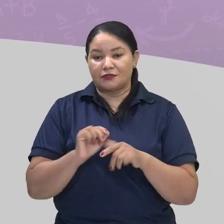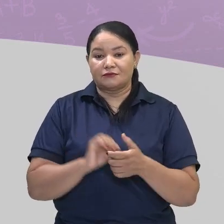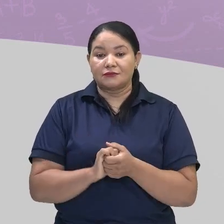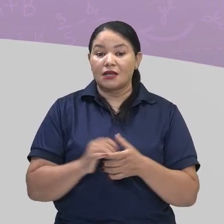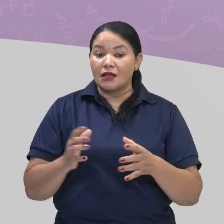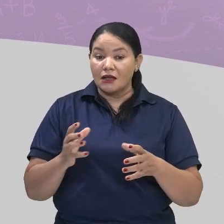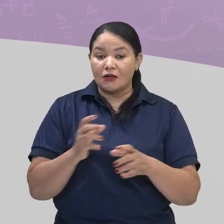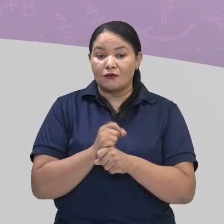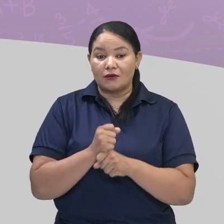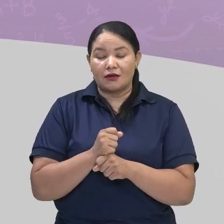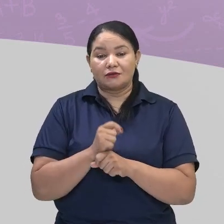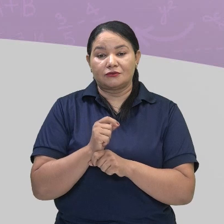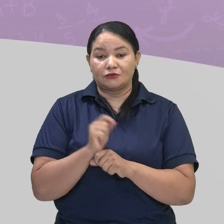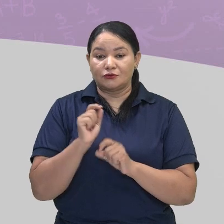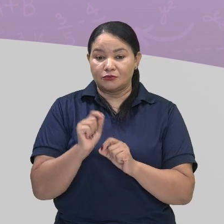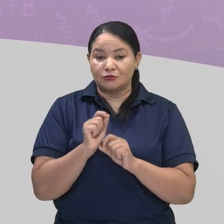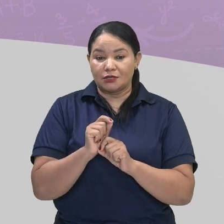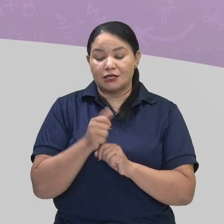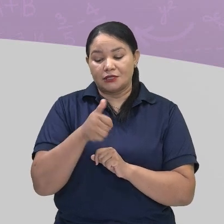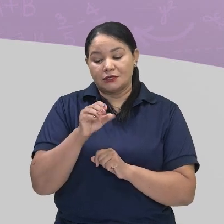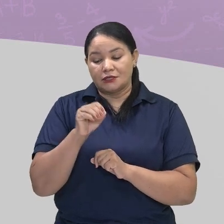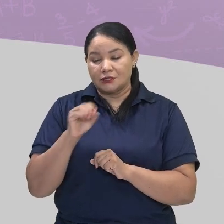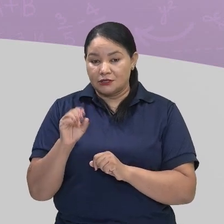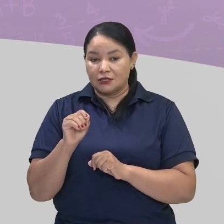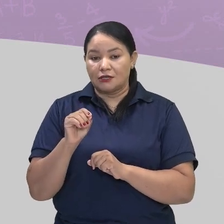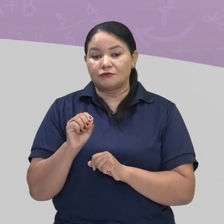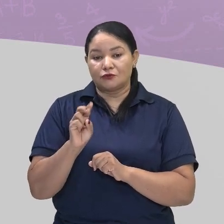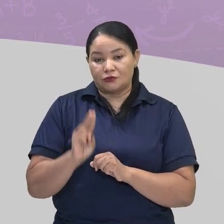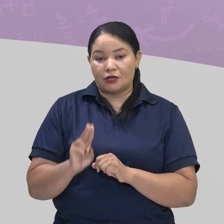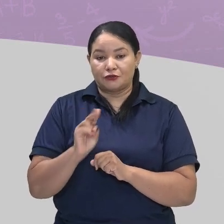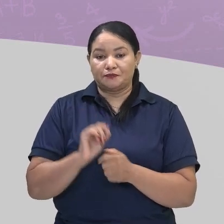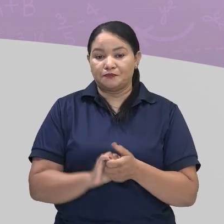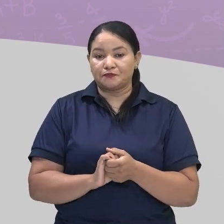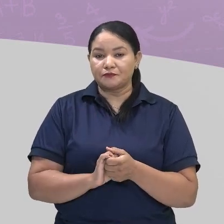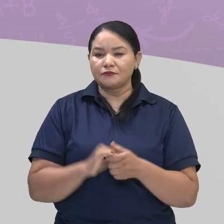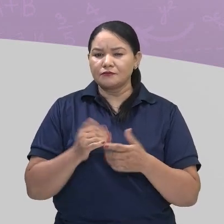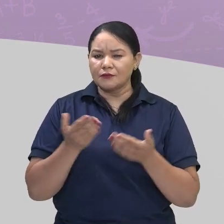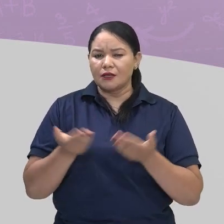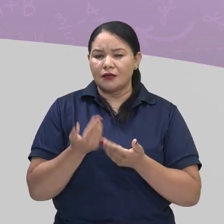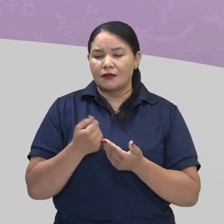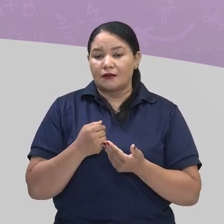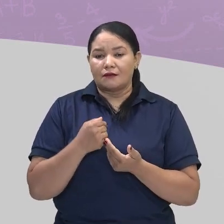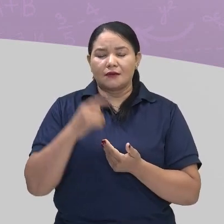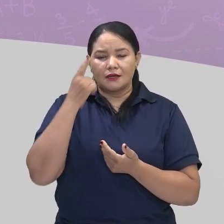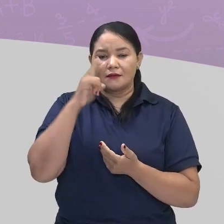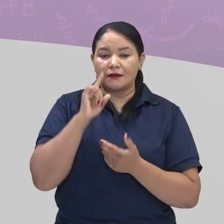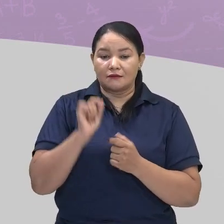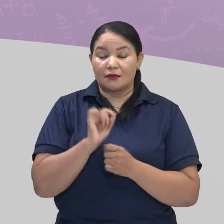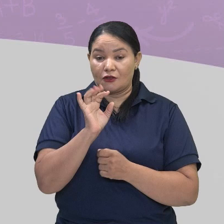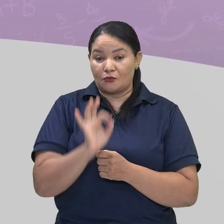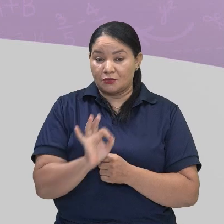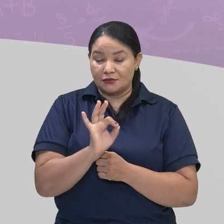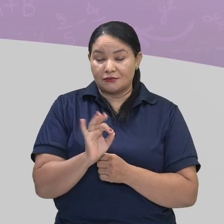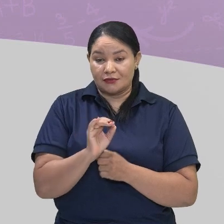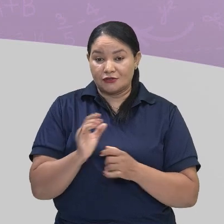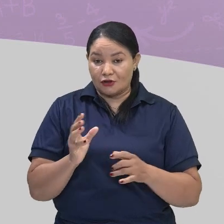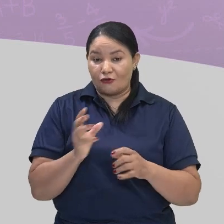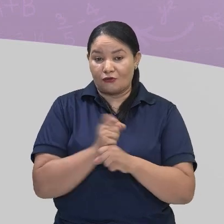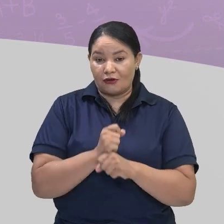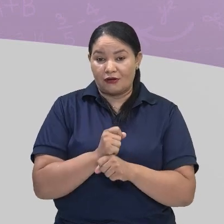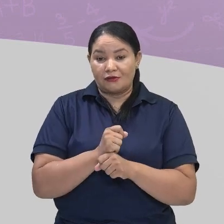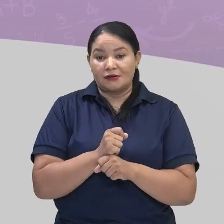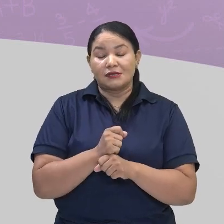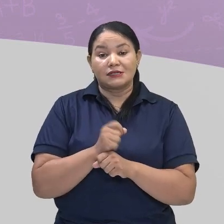Calculada sobre 100 unidades. É muito bom ficar atento a essa ideia aí de que a porcentagem, né, ela é calculada